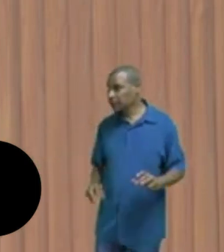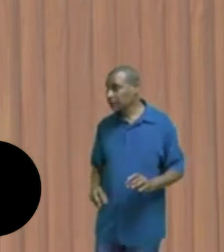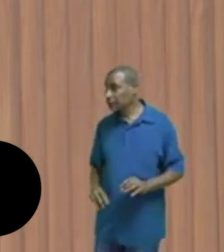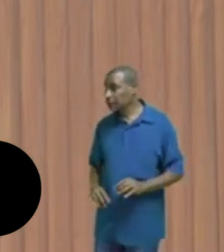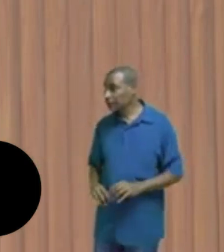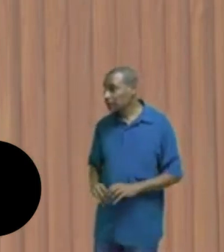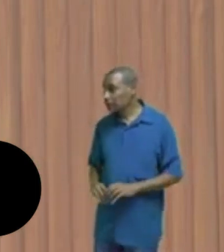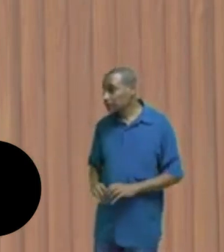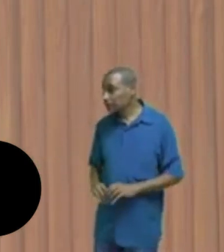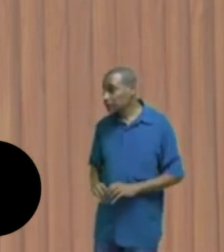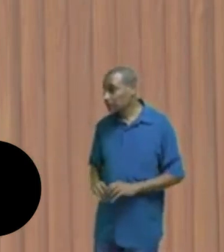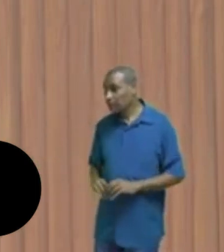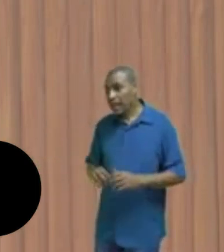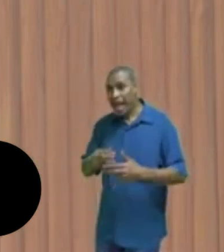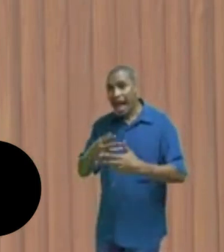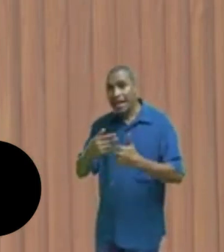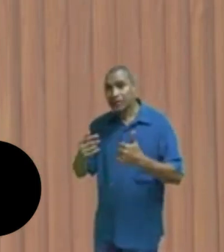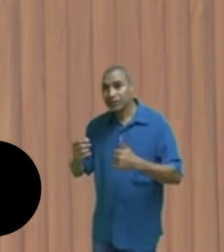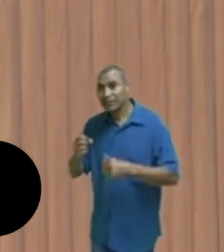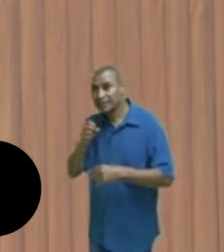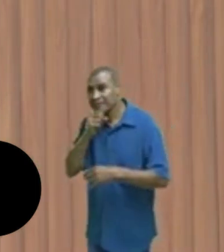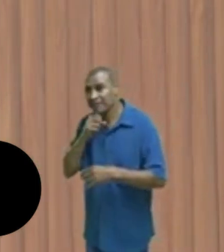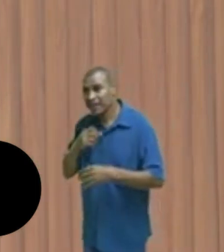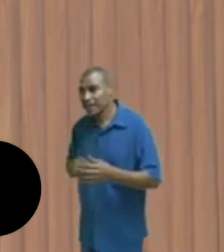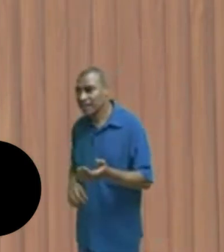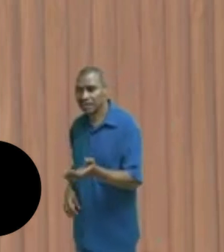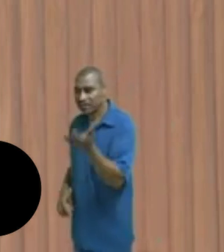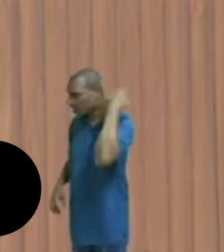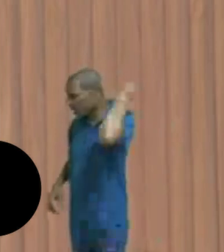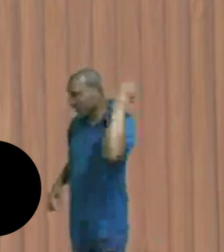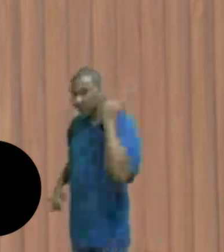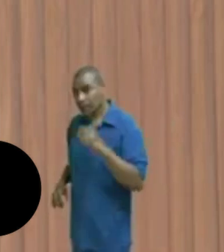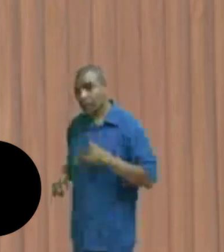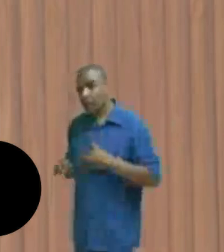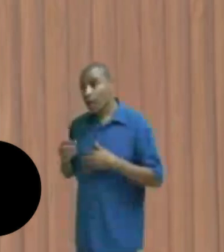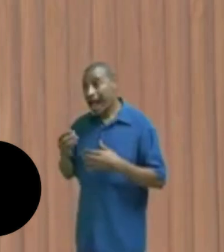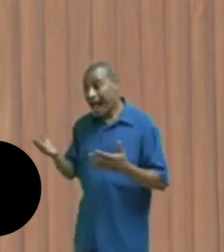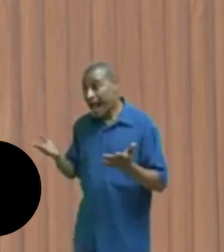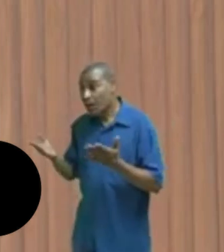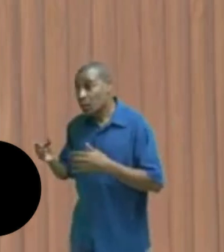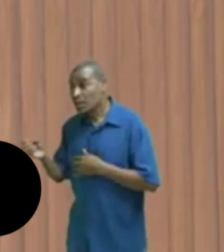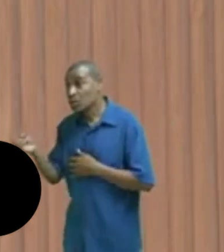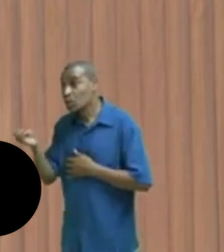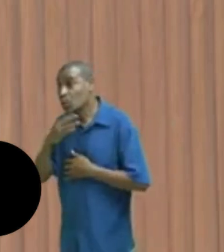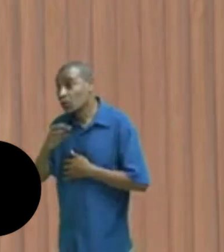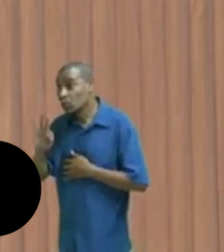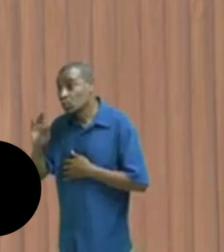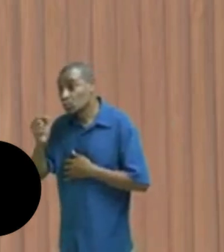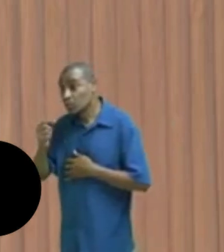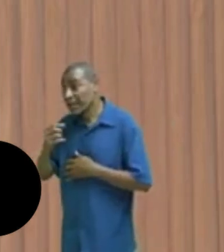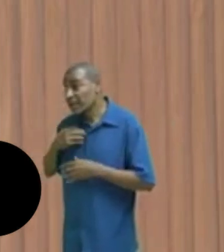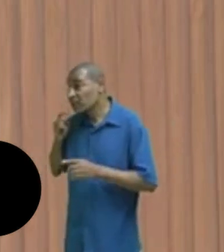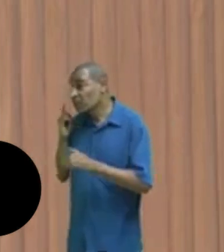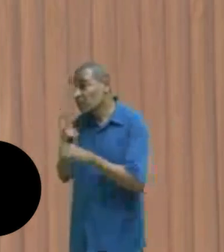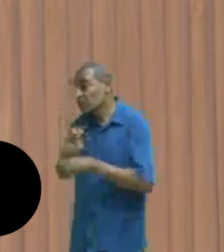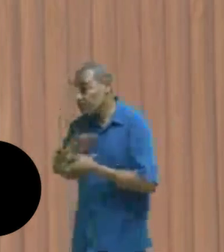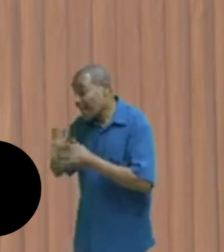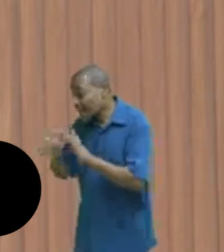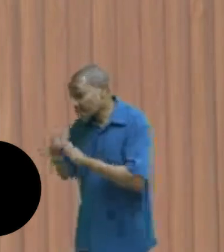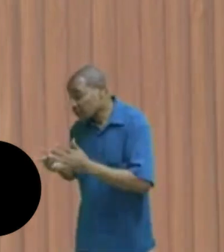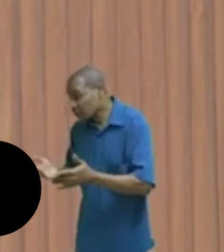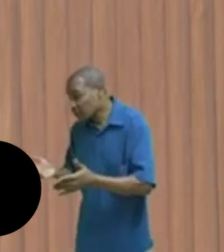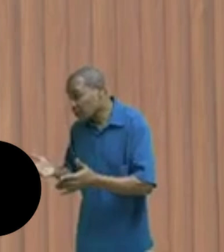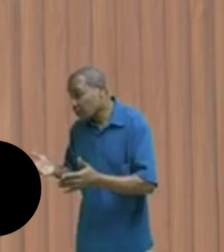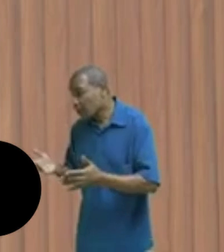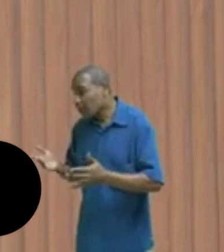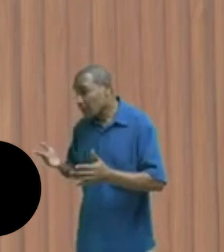As coisas velhas ficaram para trás. Tudo se fez novo. Encontrei o Cristo.